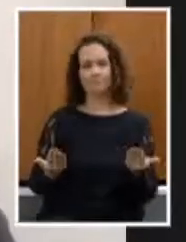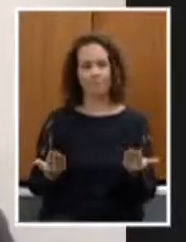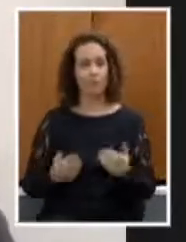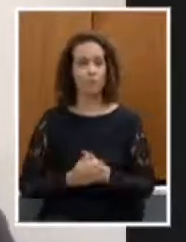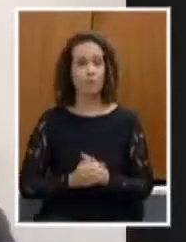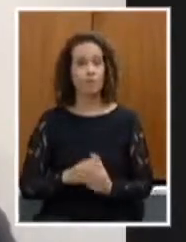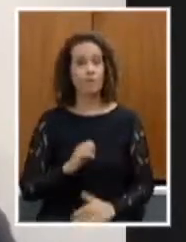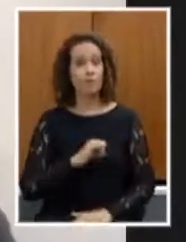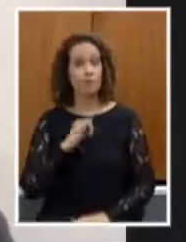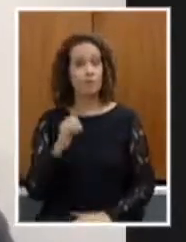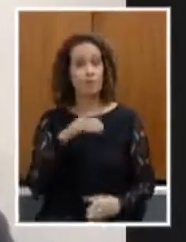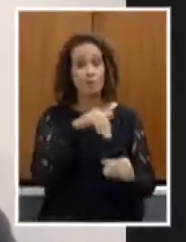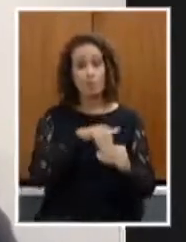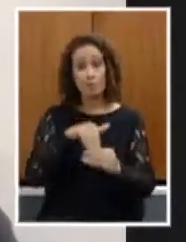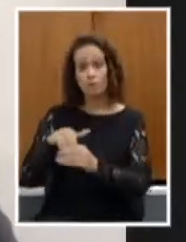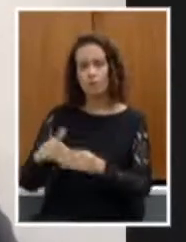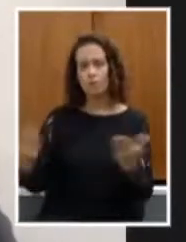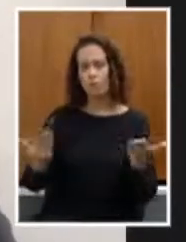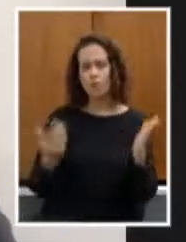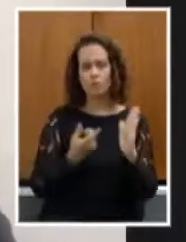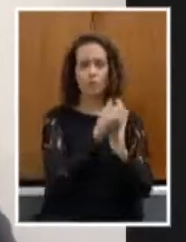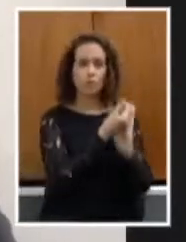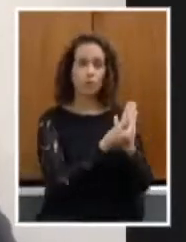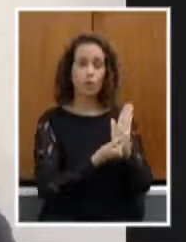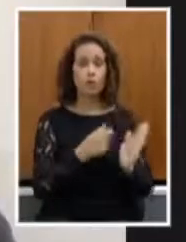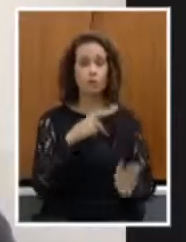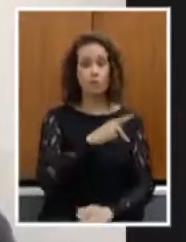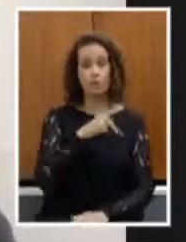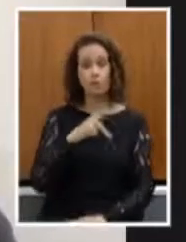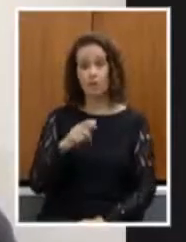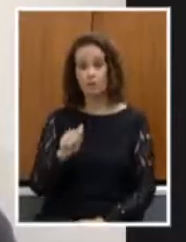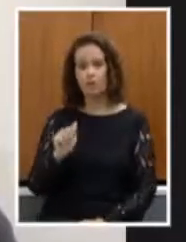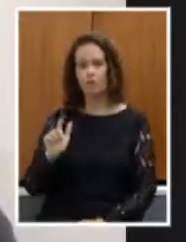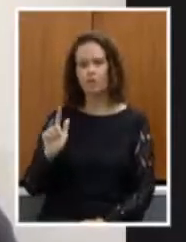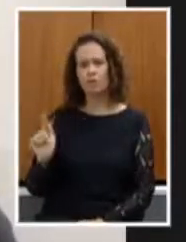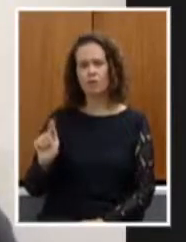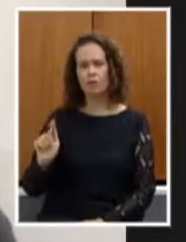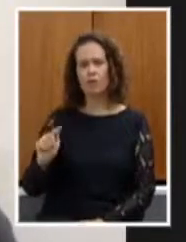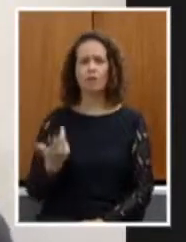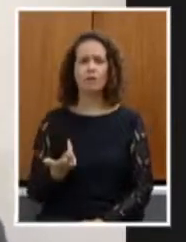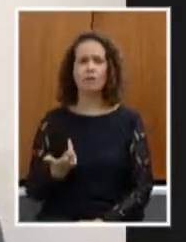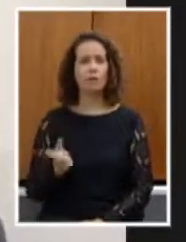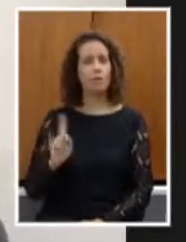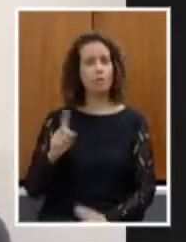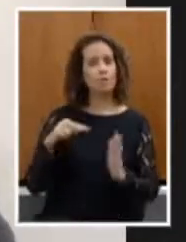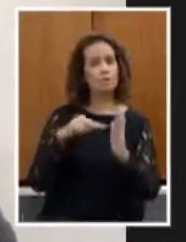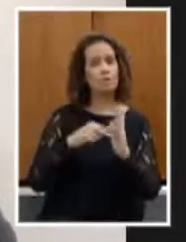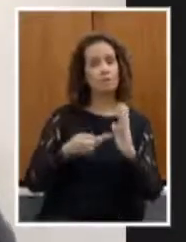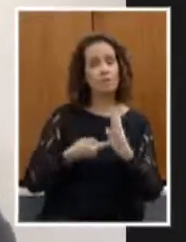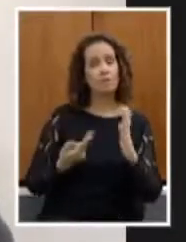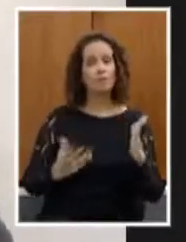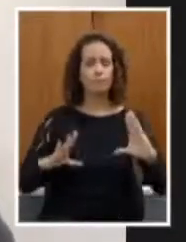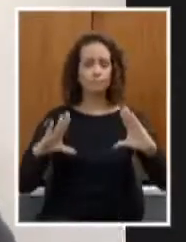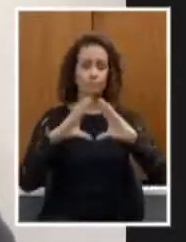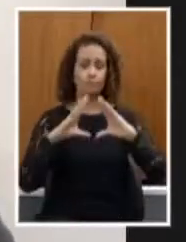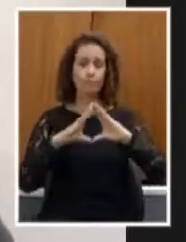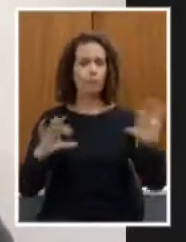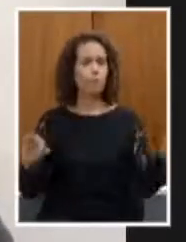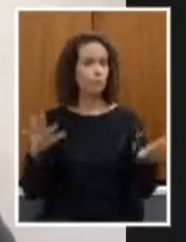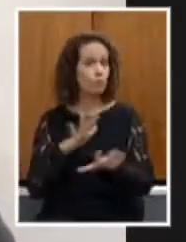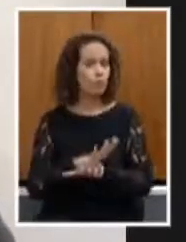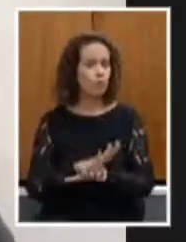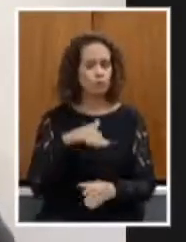se votarmos hoje o orçamento PPAG, não significa que a Assembleia vai fechar o processo de votação